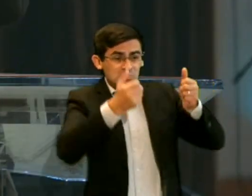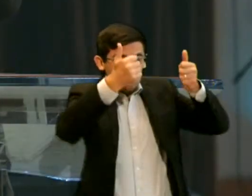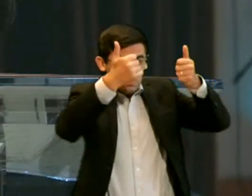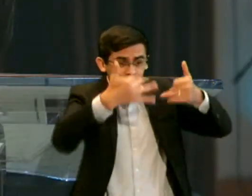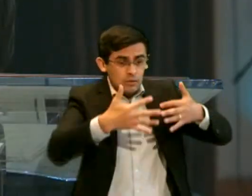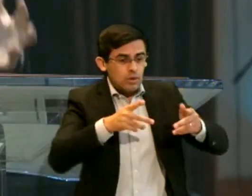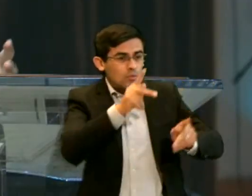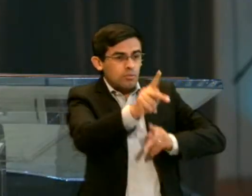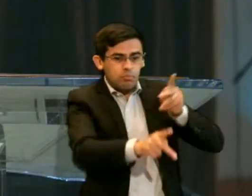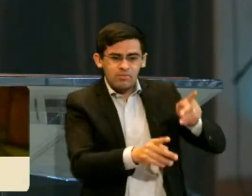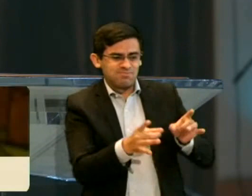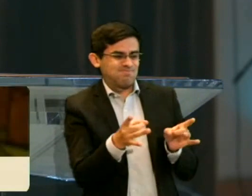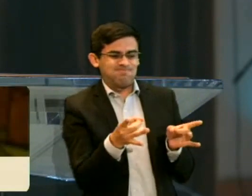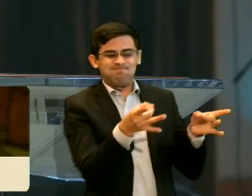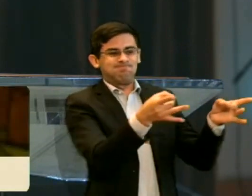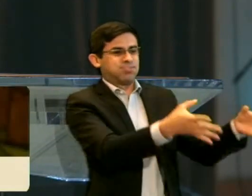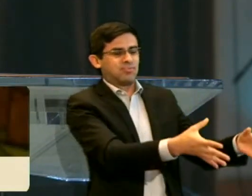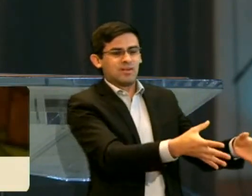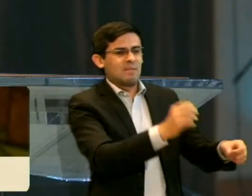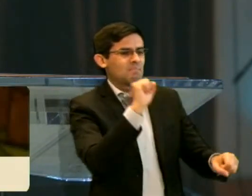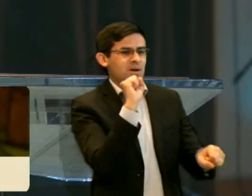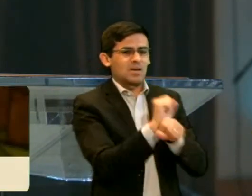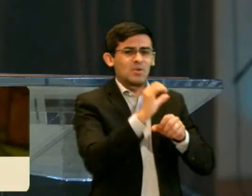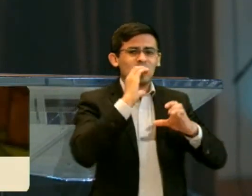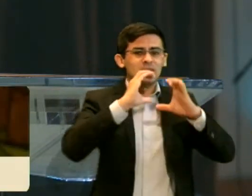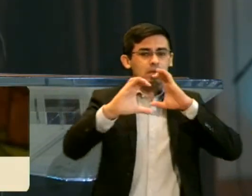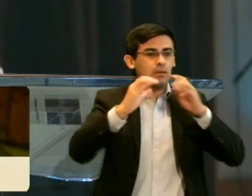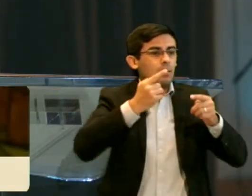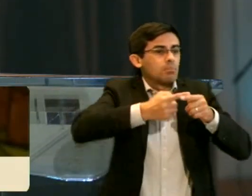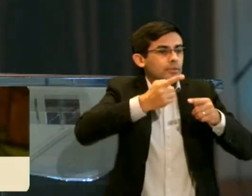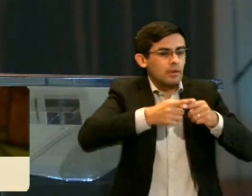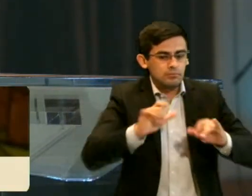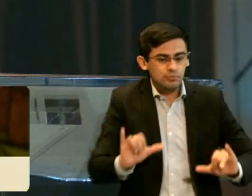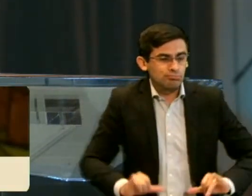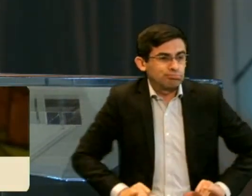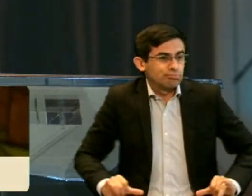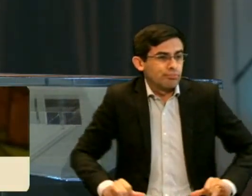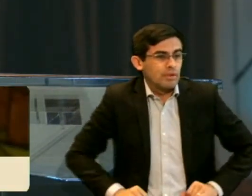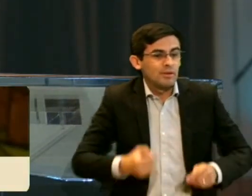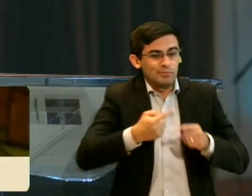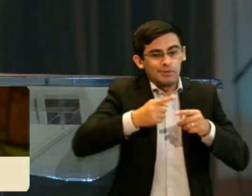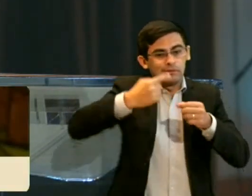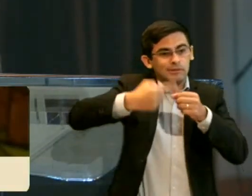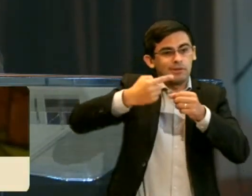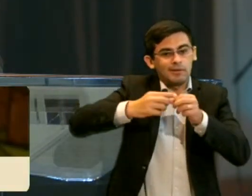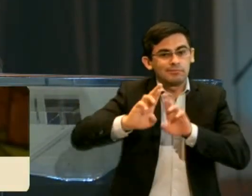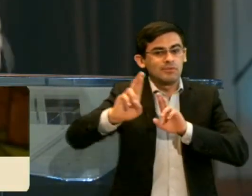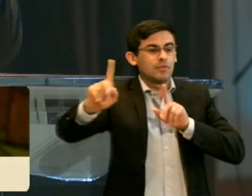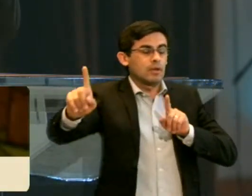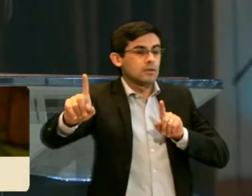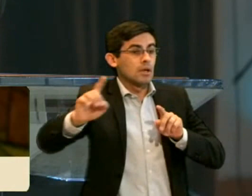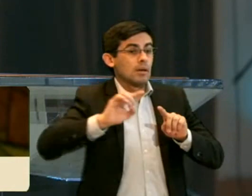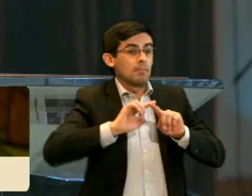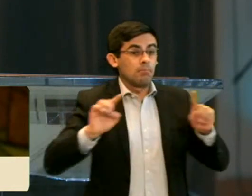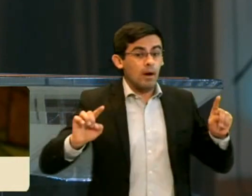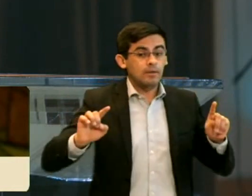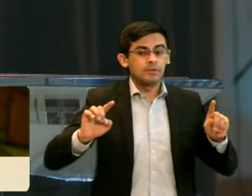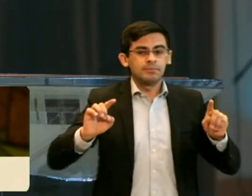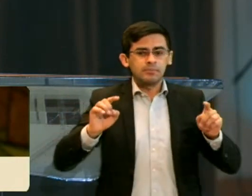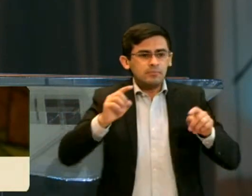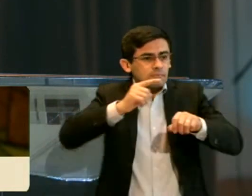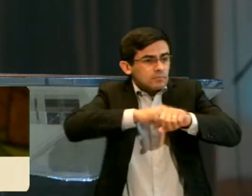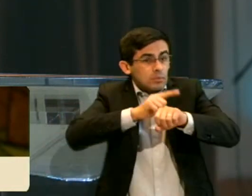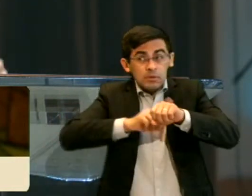eles tinham parado de cantar por causa do sofrimento. Mas quando a sorte deles